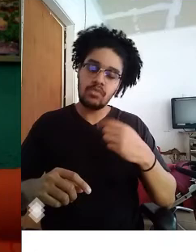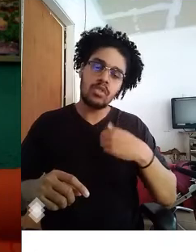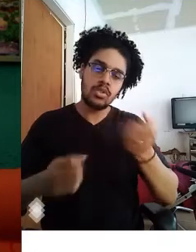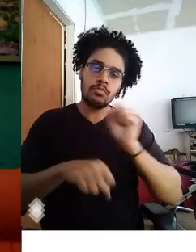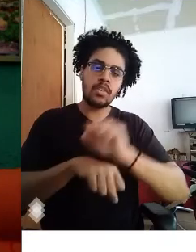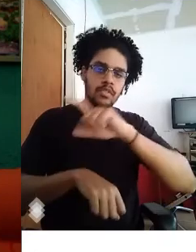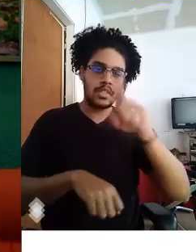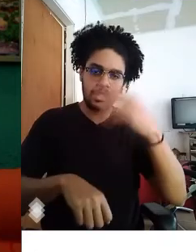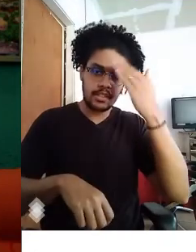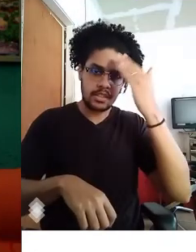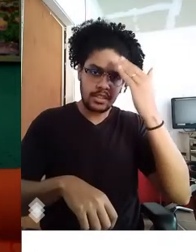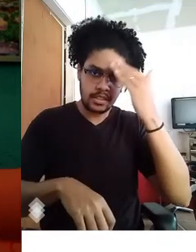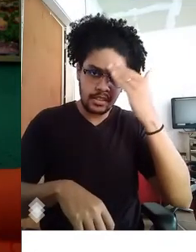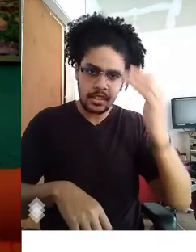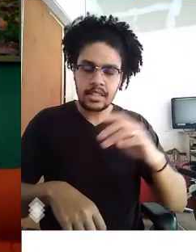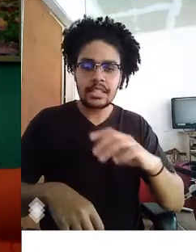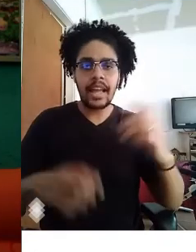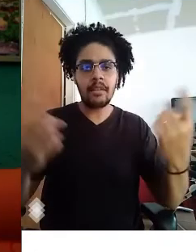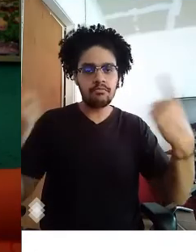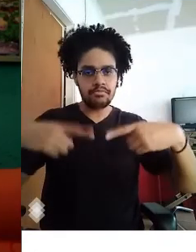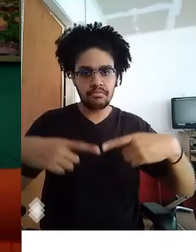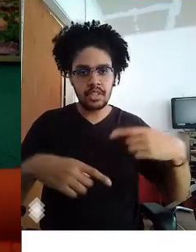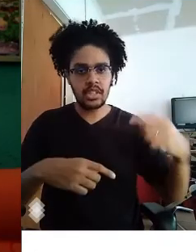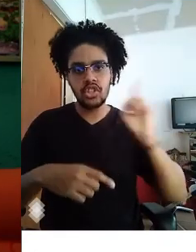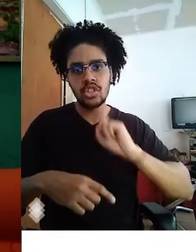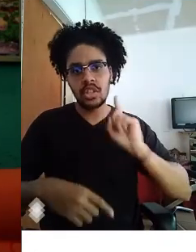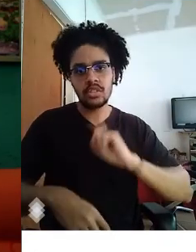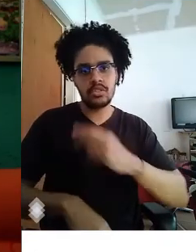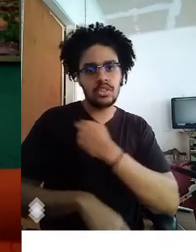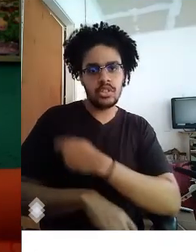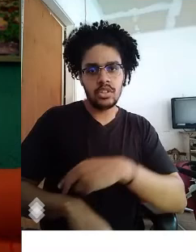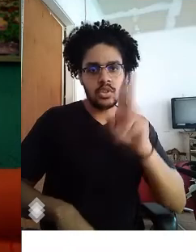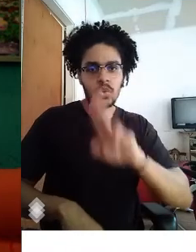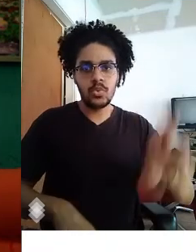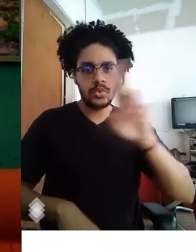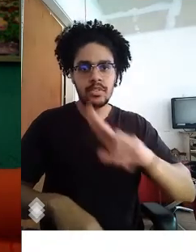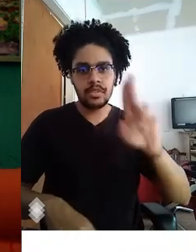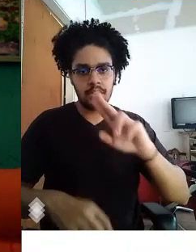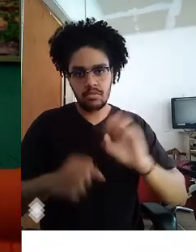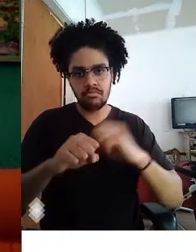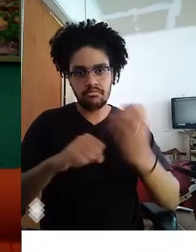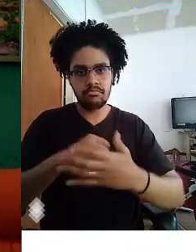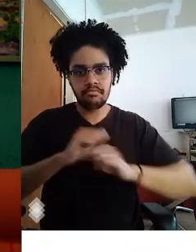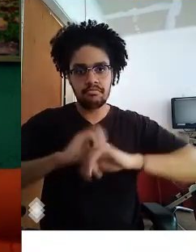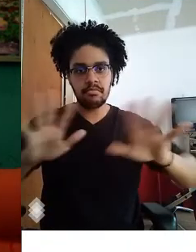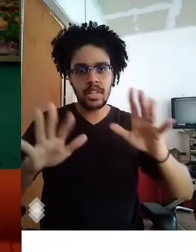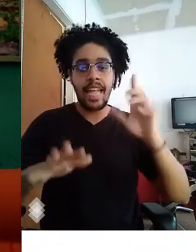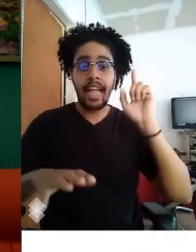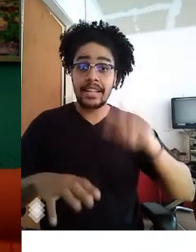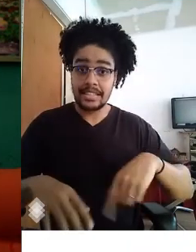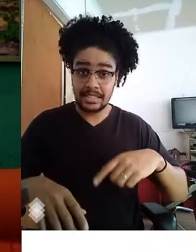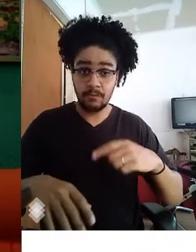melhor a geopolítica internacional no que diz respeito à rivalidade, à beligerância Estados